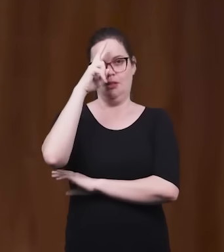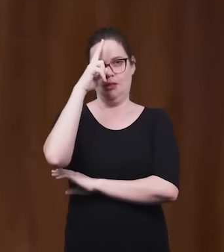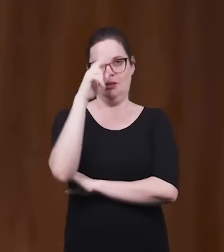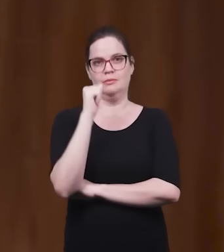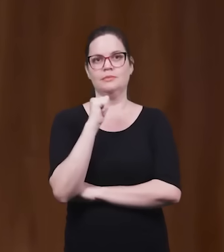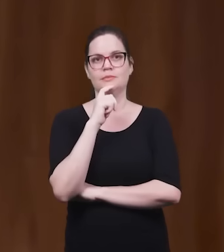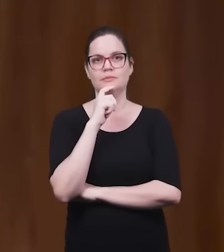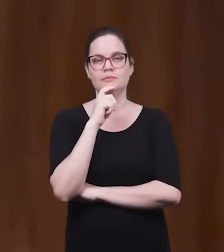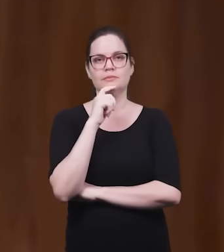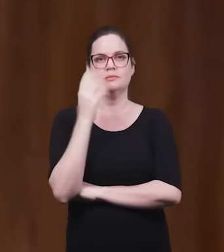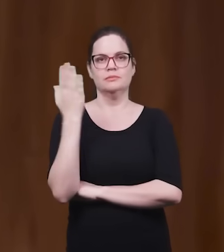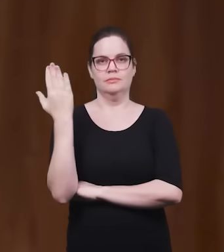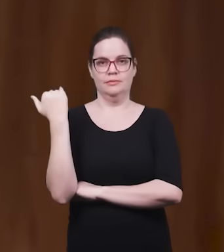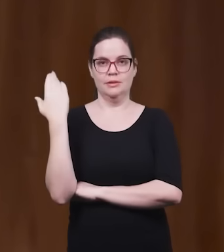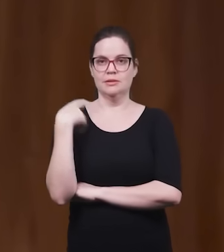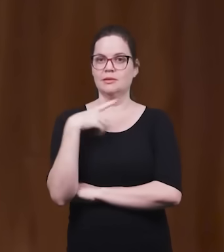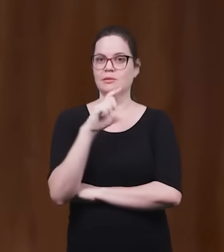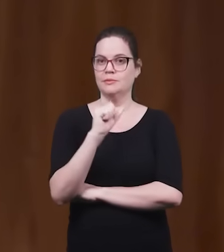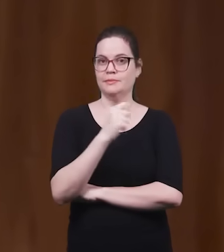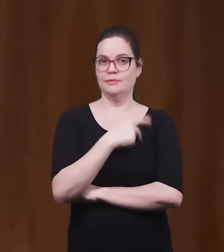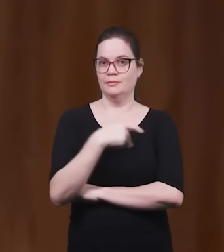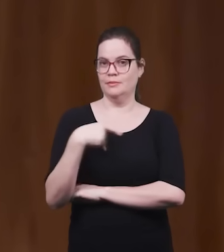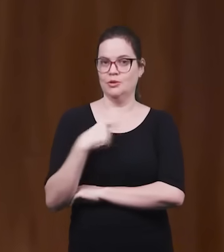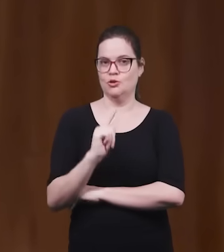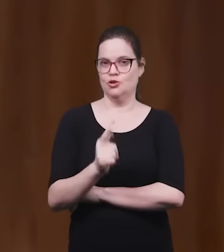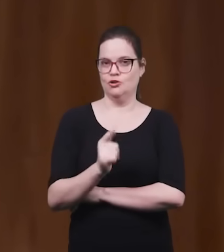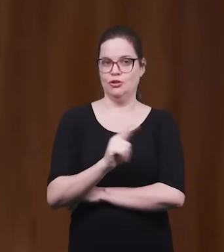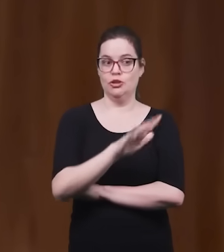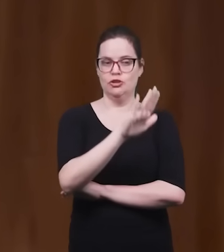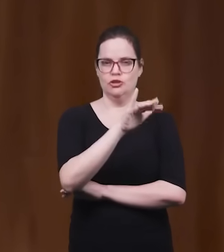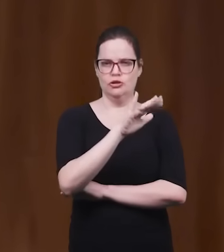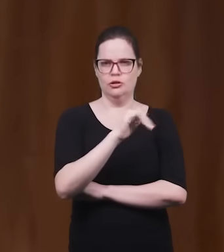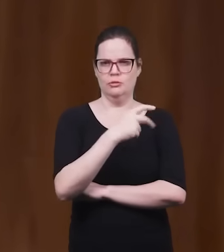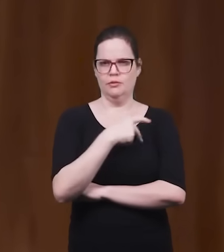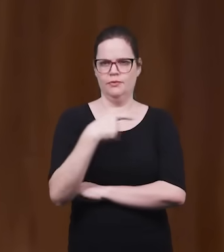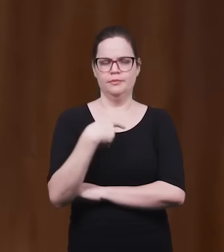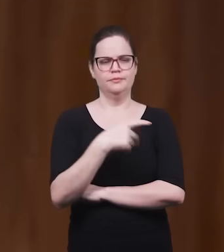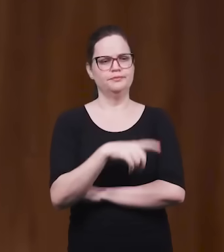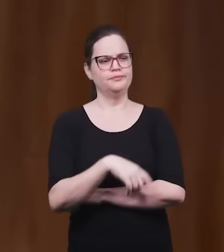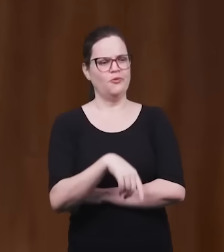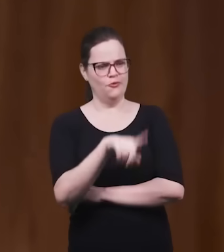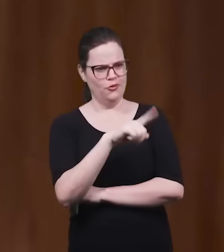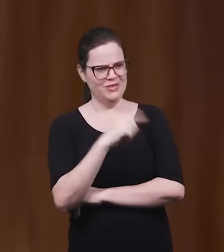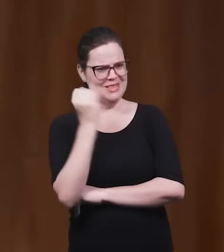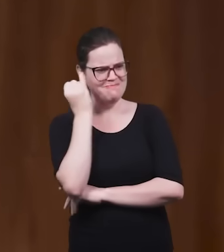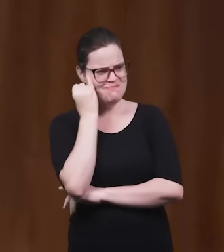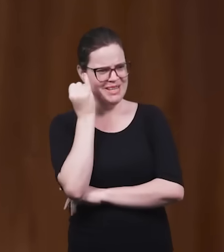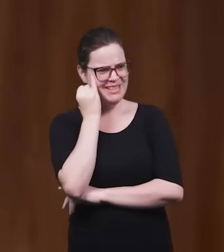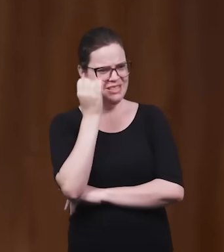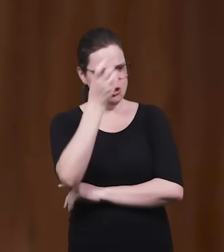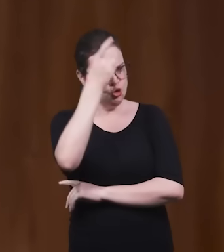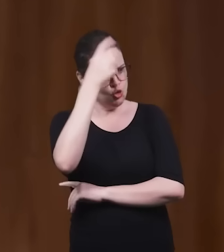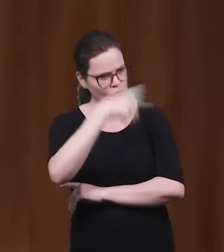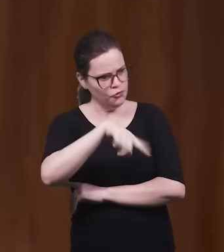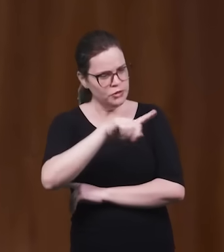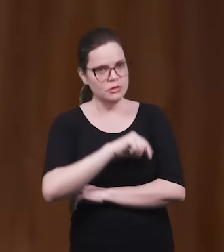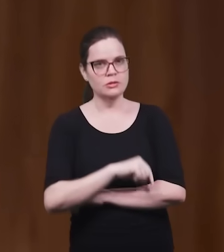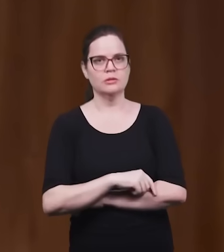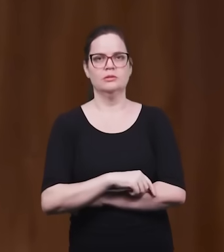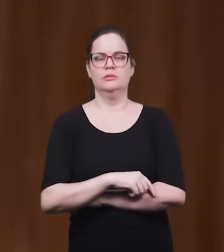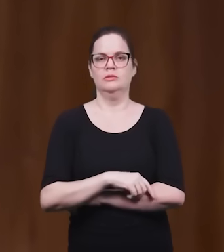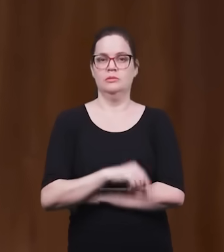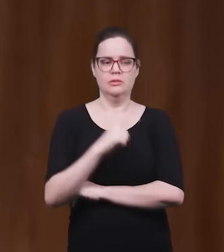no começo, o pastor Jesus às vezes pegava a turma e dizia o seguinte, tem uma turma aqui que tem preguiça de ter dons espirituais e tal. Não,